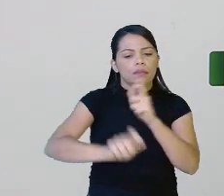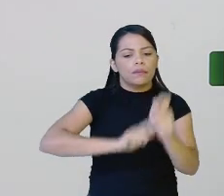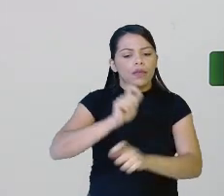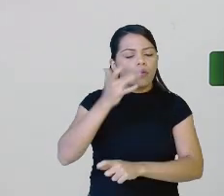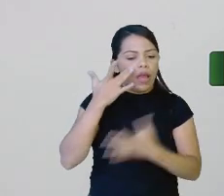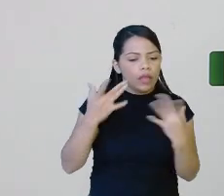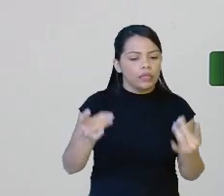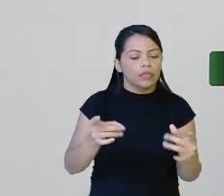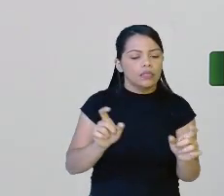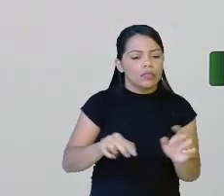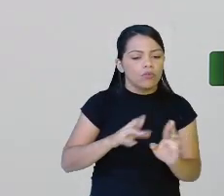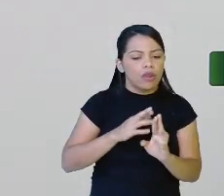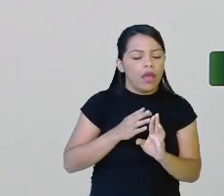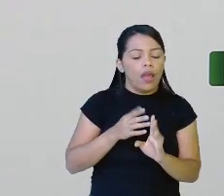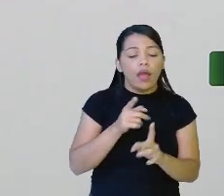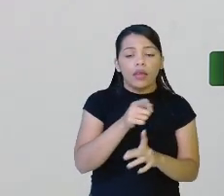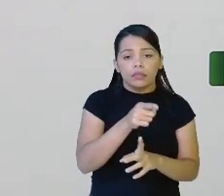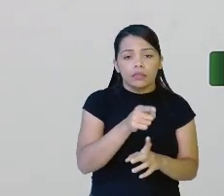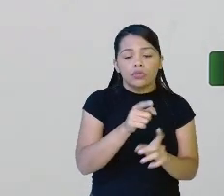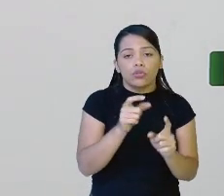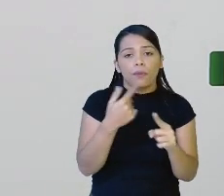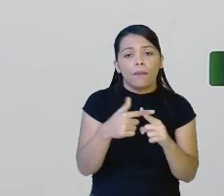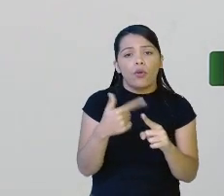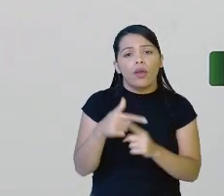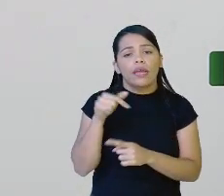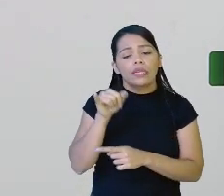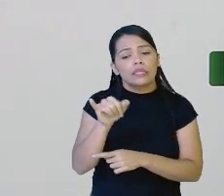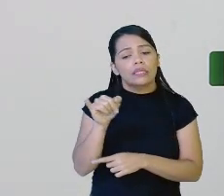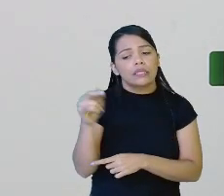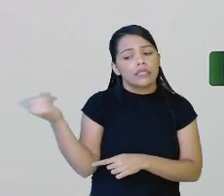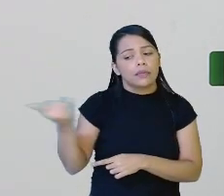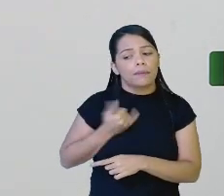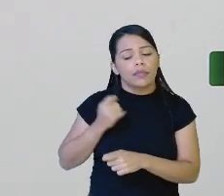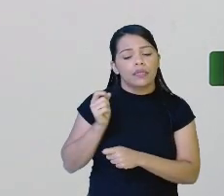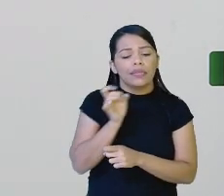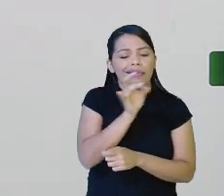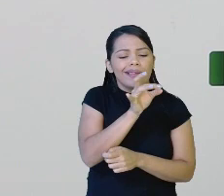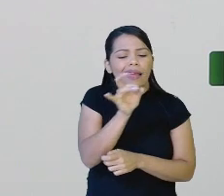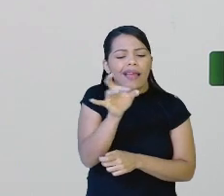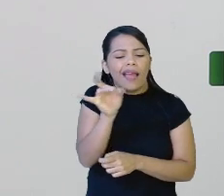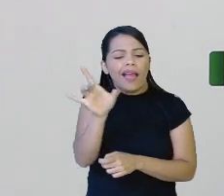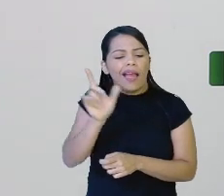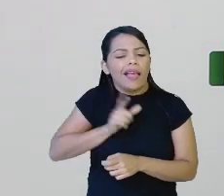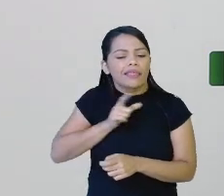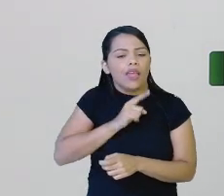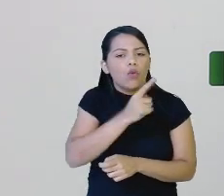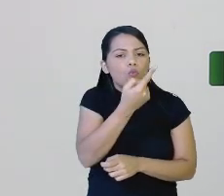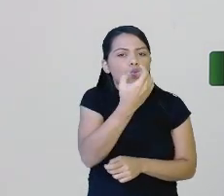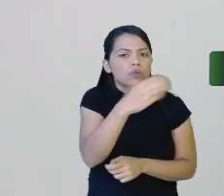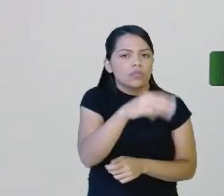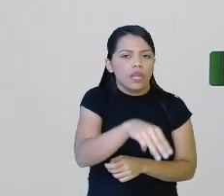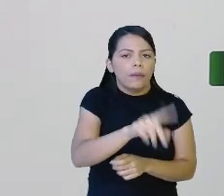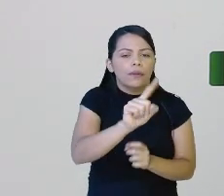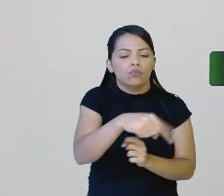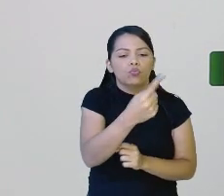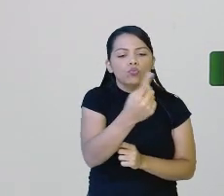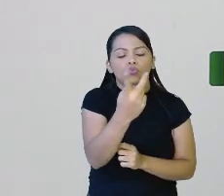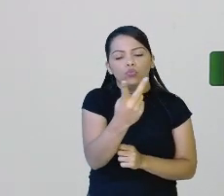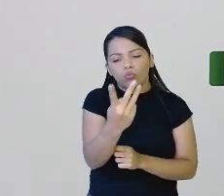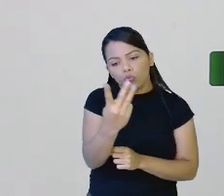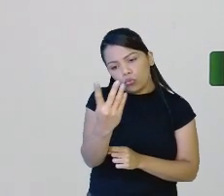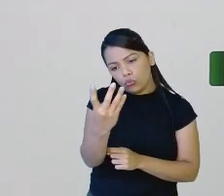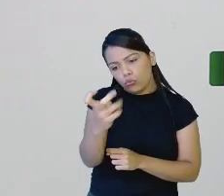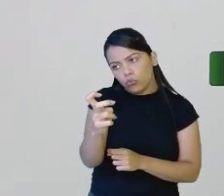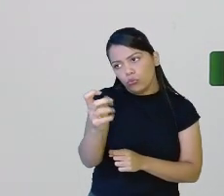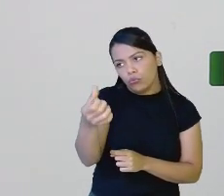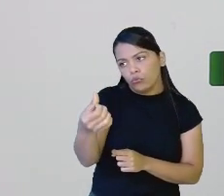referência. Por quê? Se ele me diz que cada lado é 1 centímetro, então eu vou contar. 1, 2, 3,